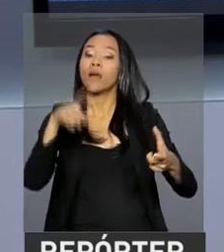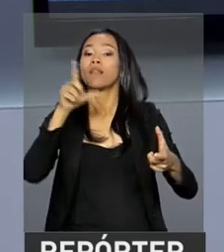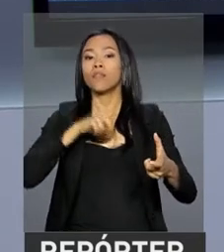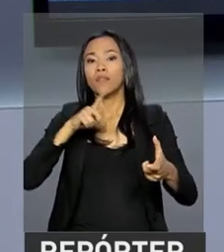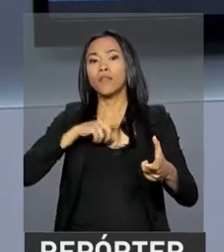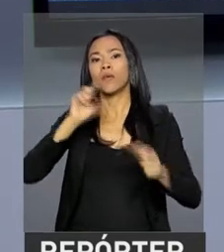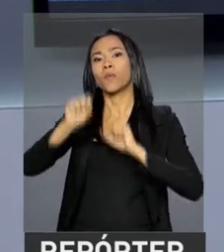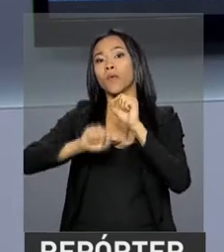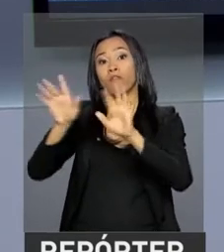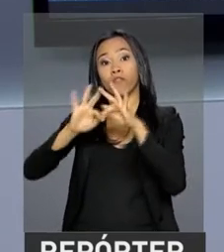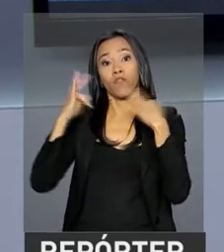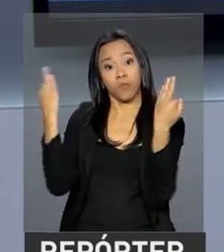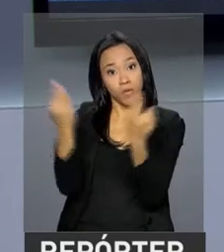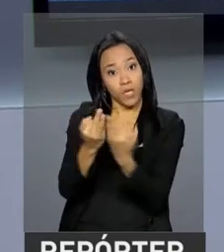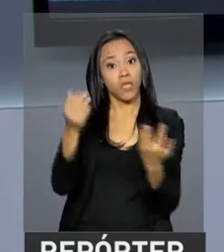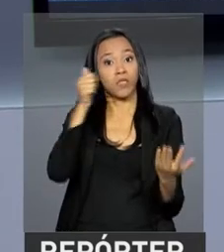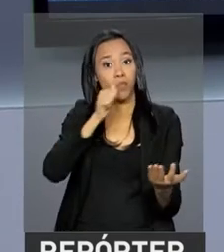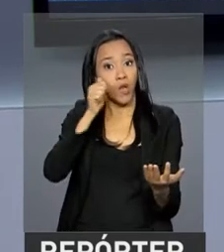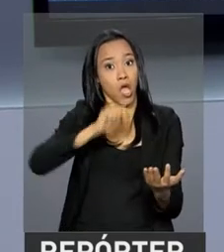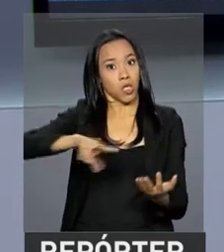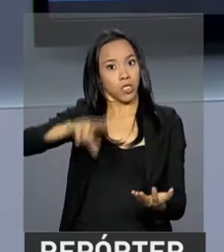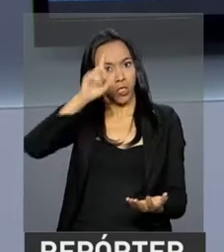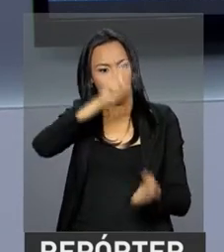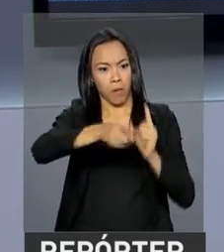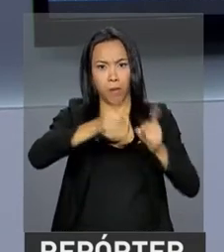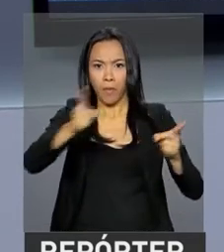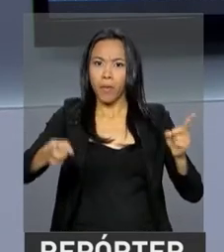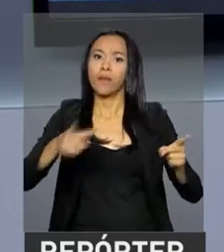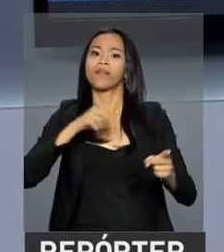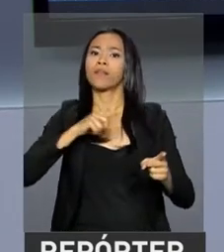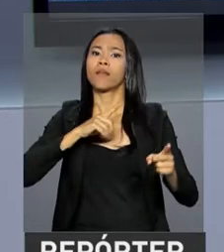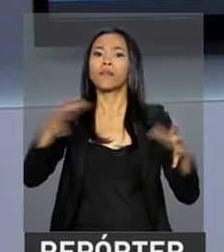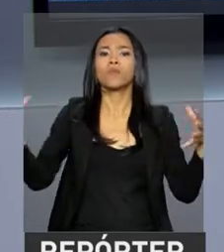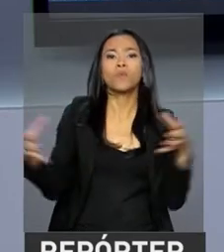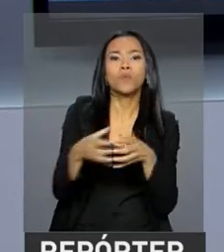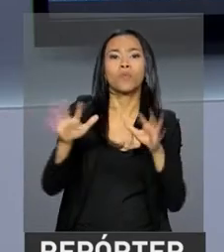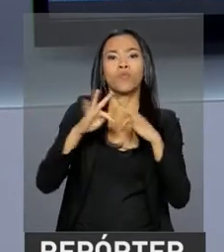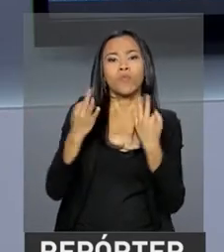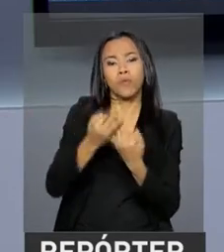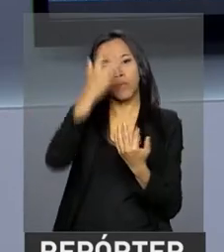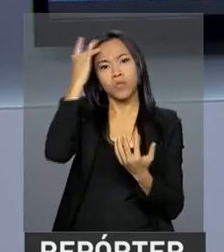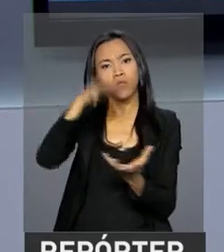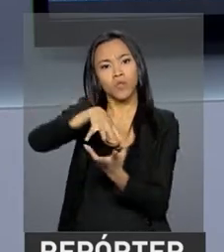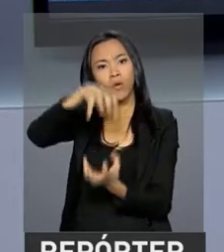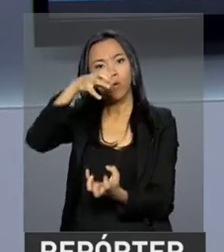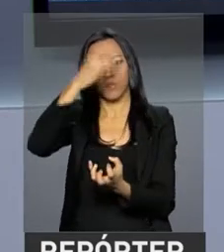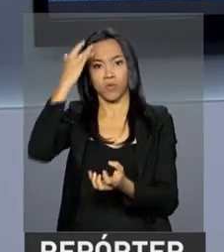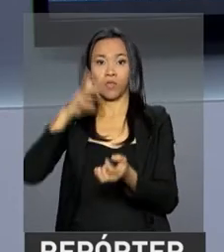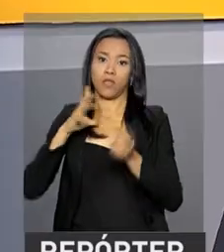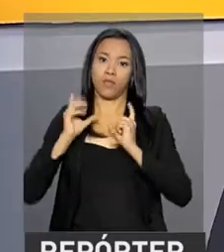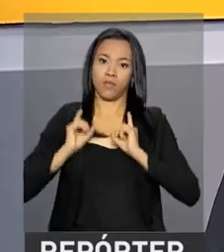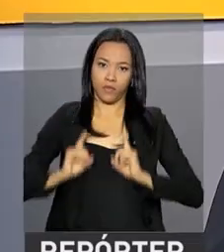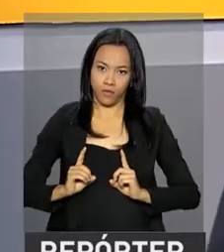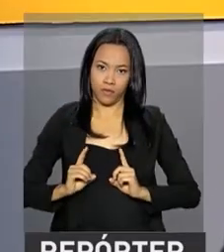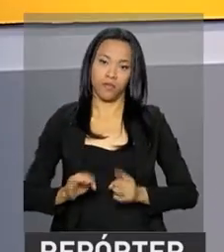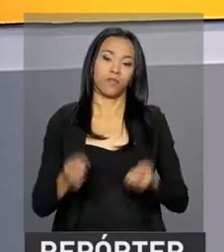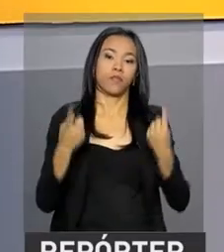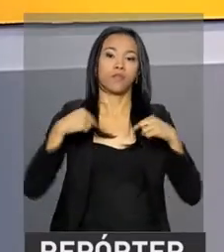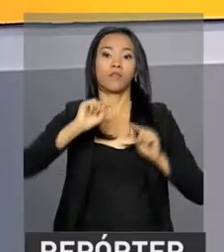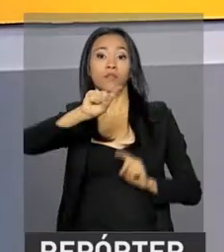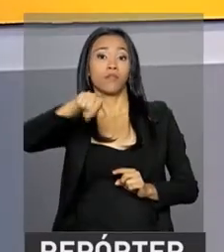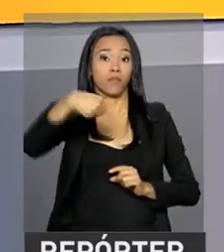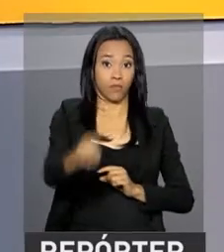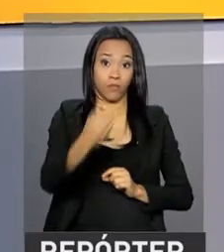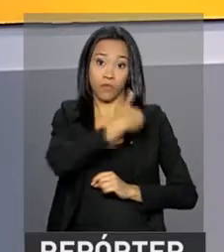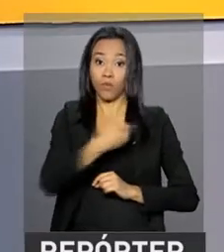prioridade famílias chefiadas por mulheres ou que tenham entre os integrantes idosos ou pessoas com deficiência depois de o